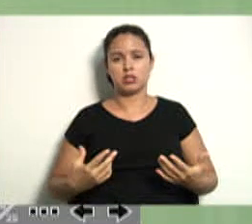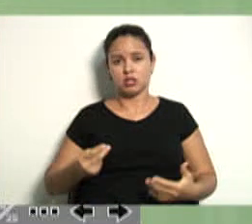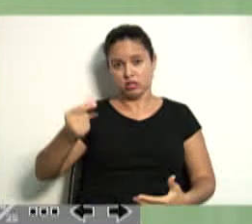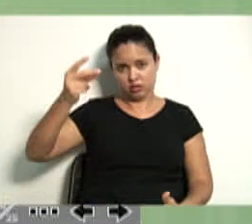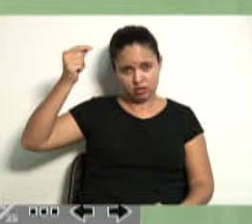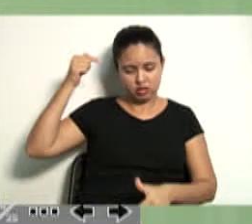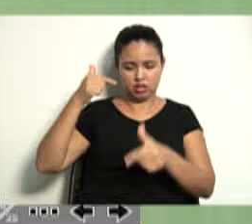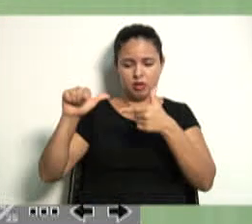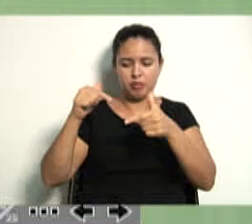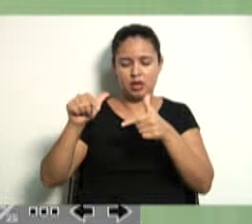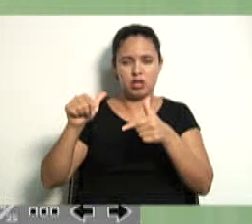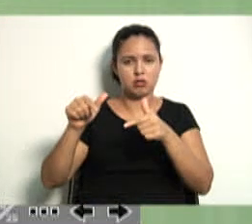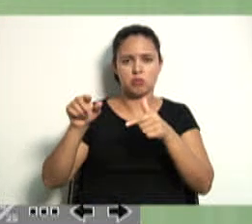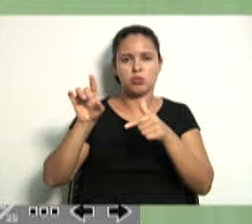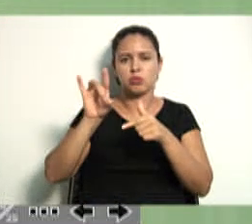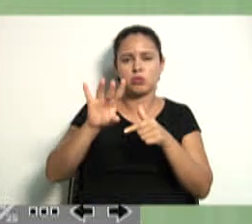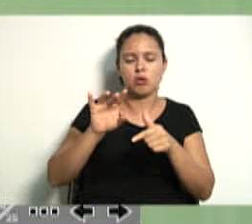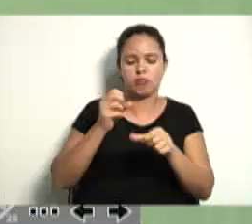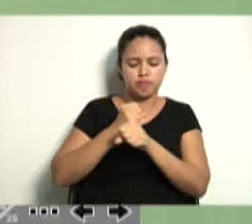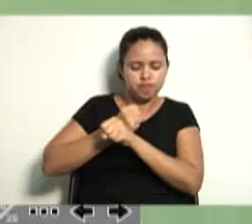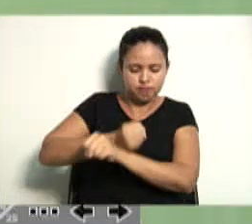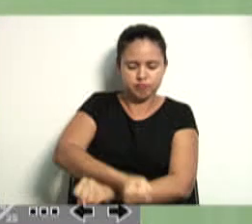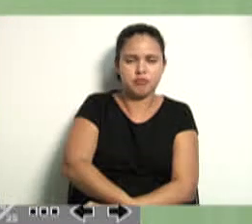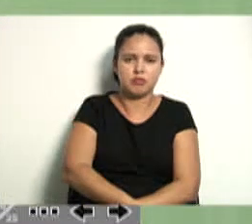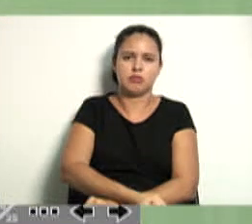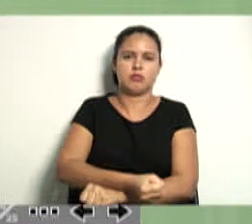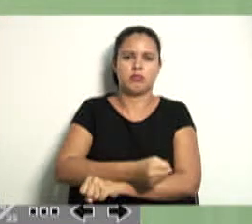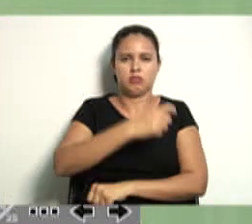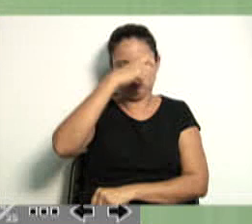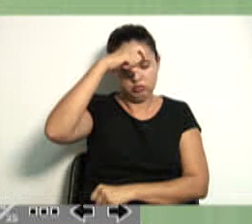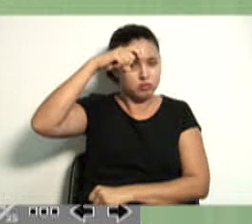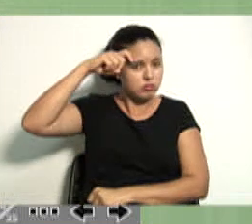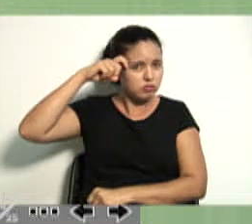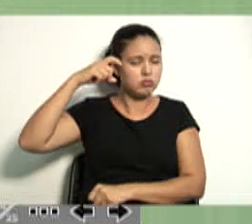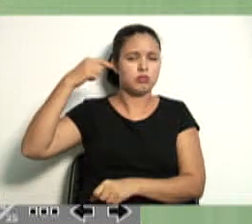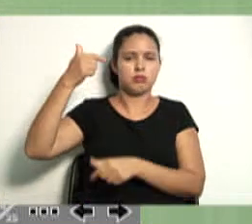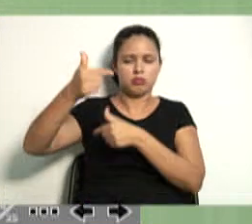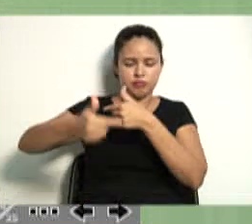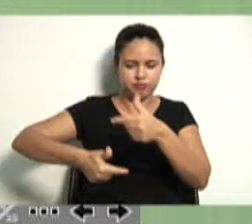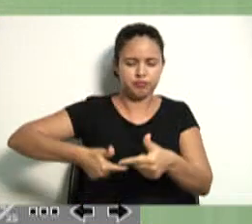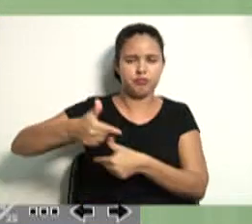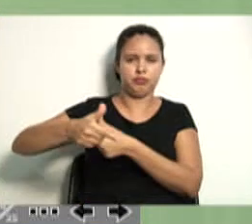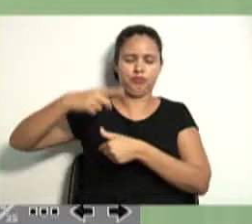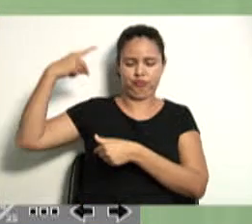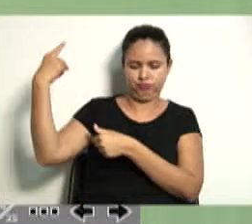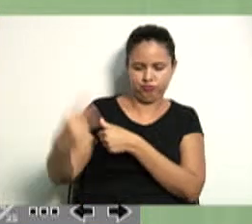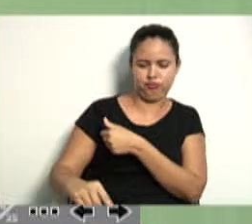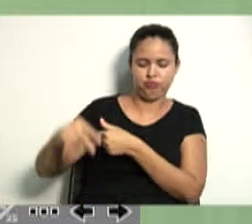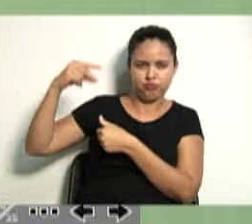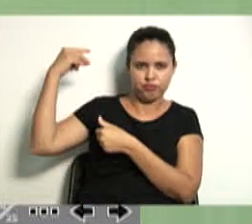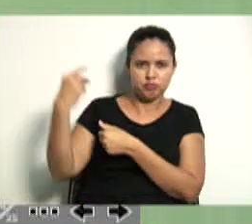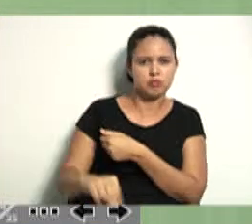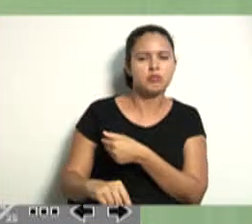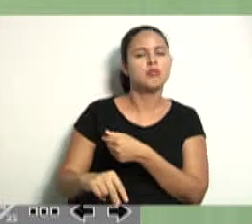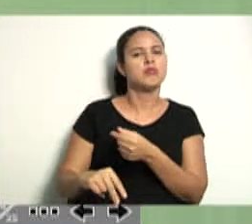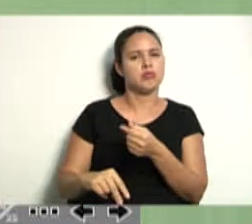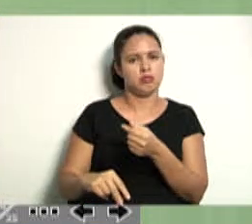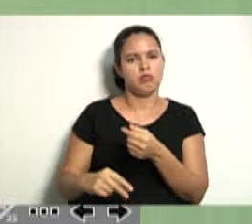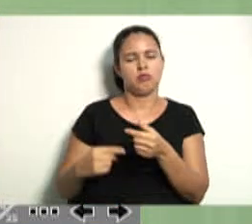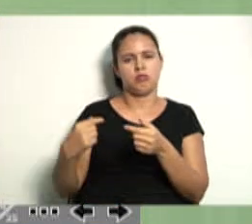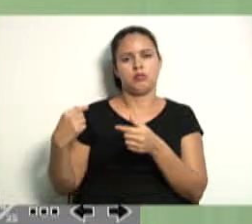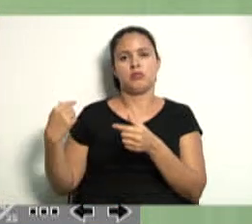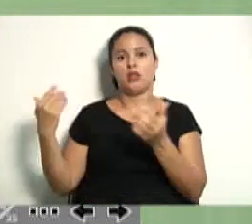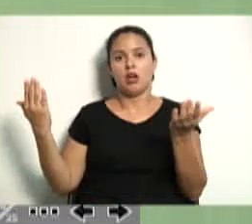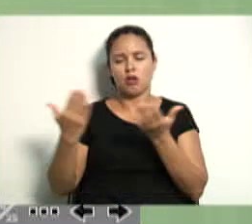escravos. Já na Idade Média, ele estava associado ao castigo, e foi somente na Idade